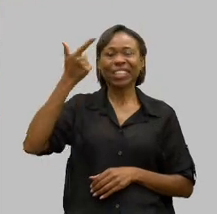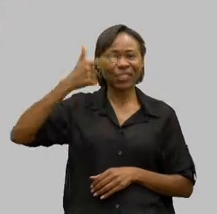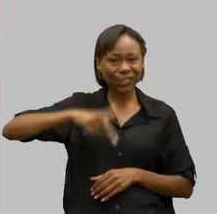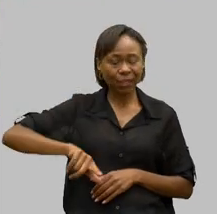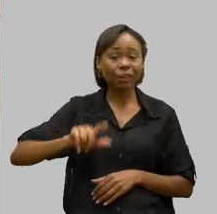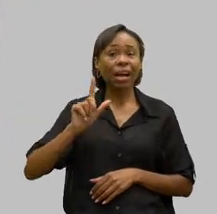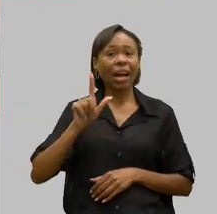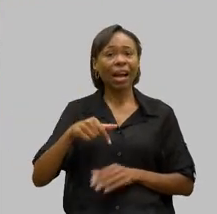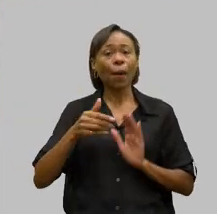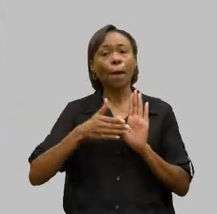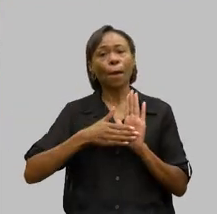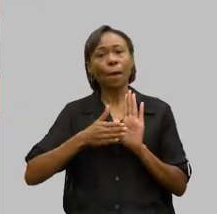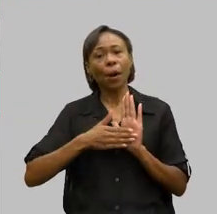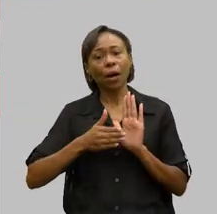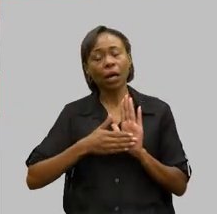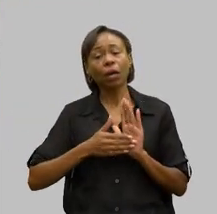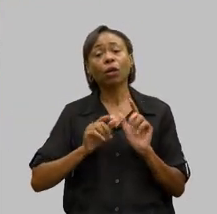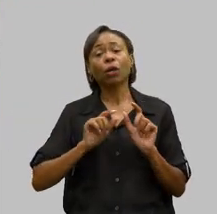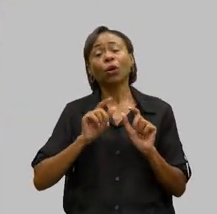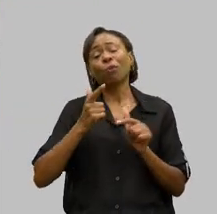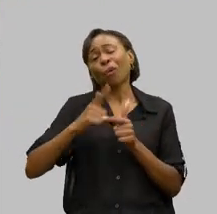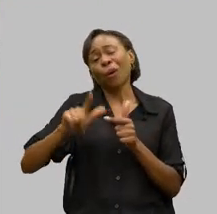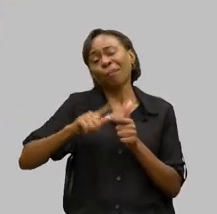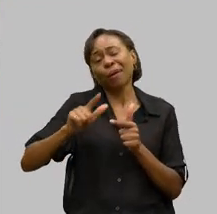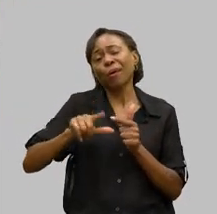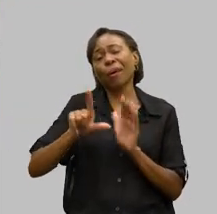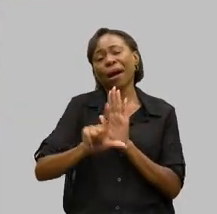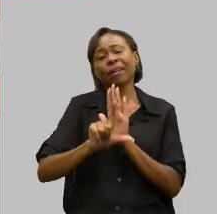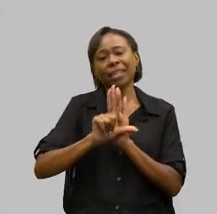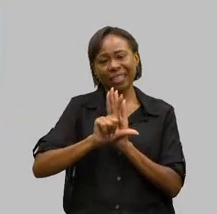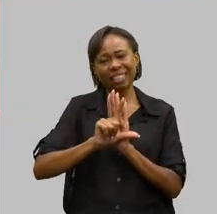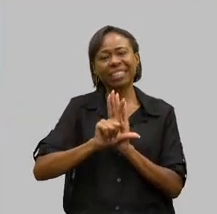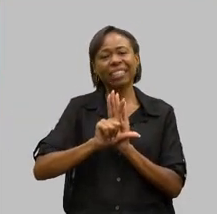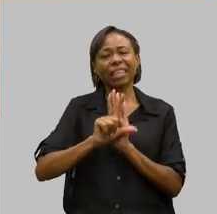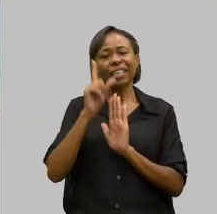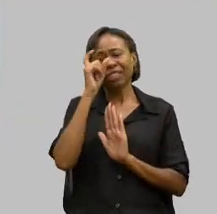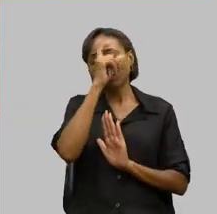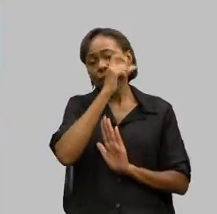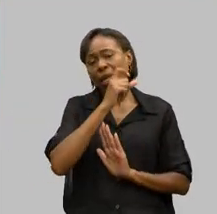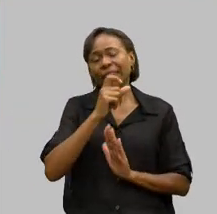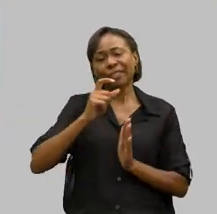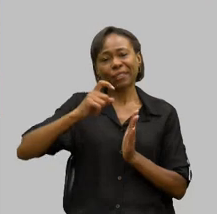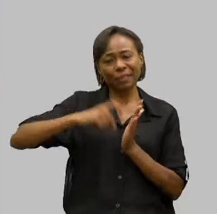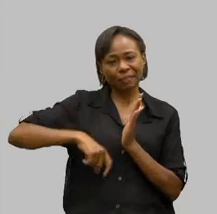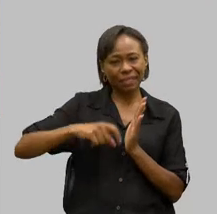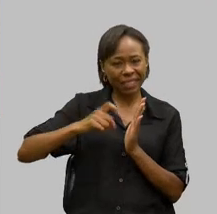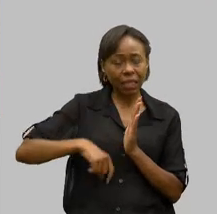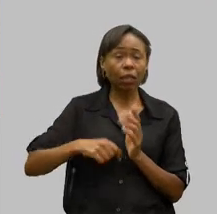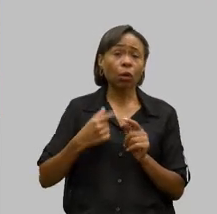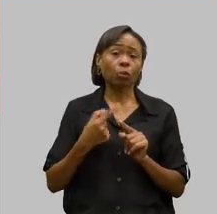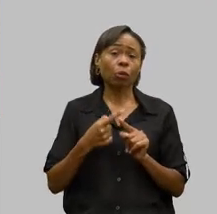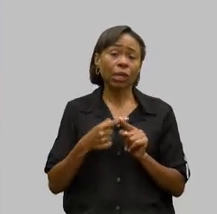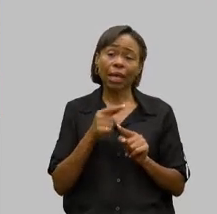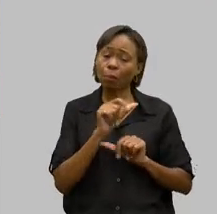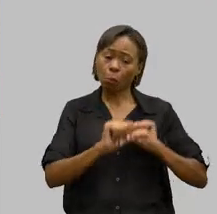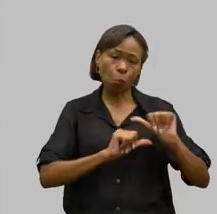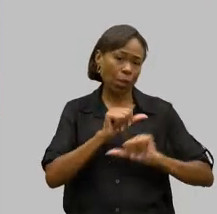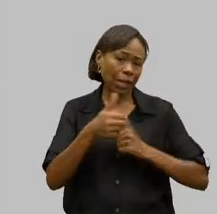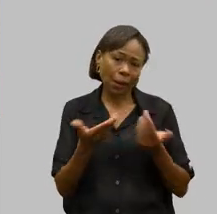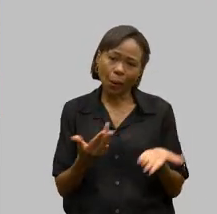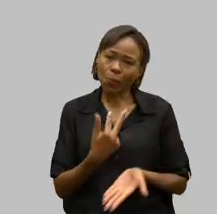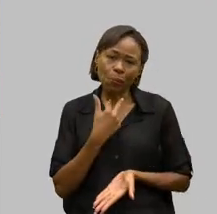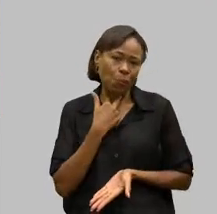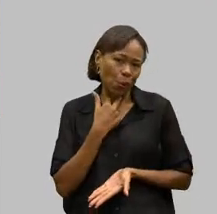problema com a lei de responsabilidade fiscal, a gente não pode alterar plano de carreira por agora. A gente tem esse limitador, sei da dificuldade que